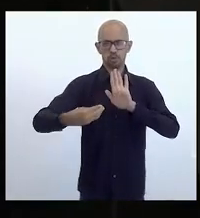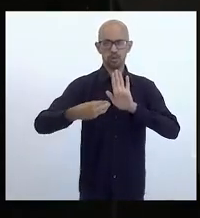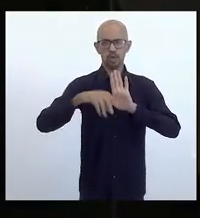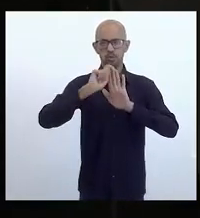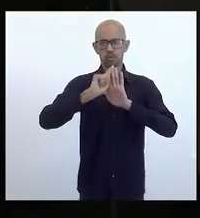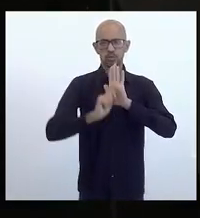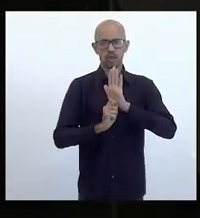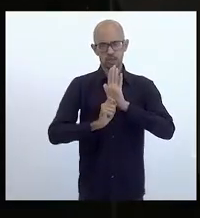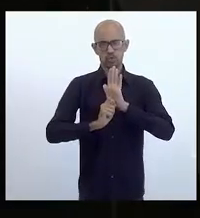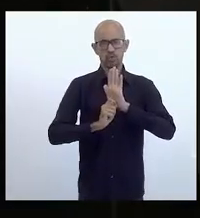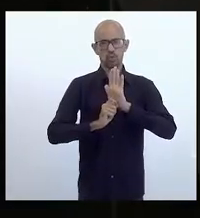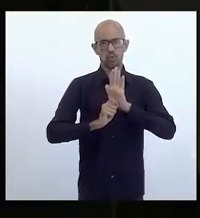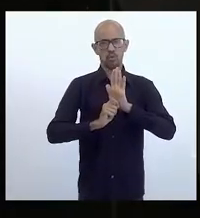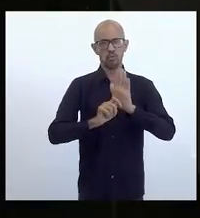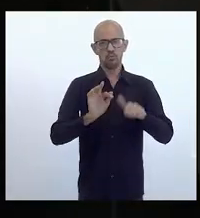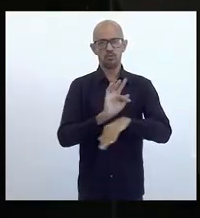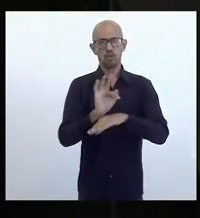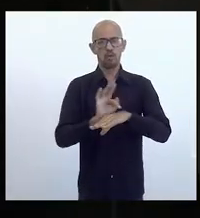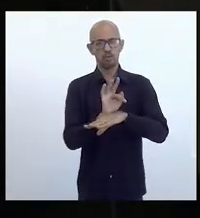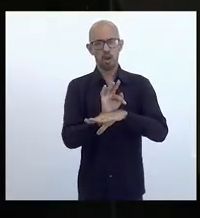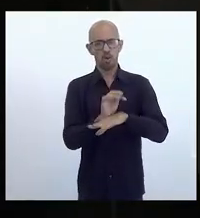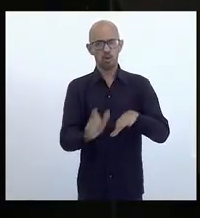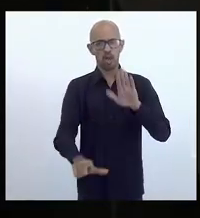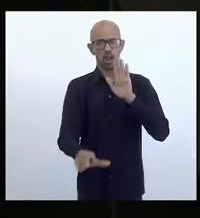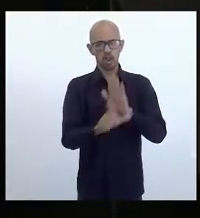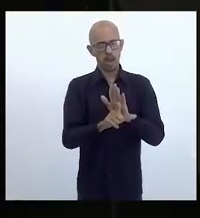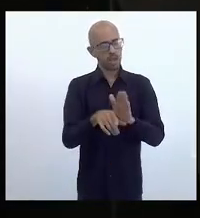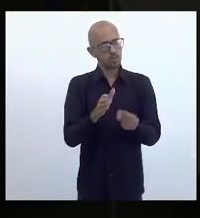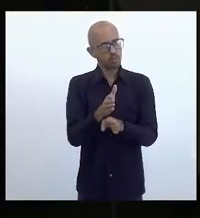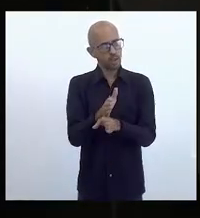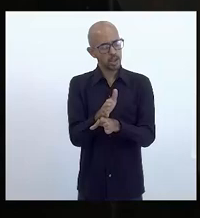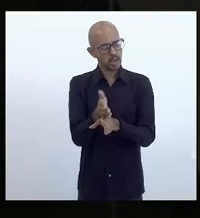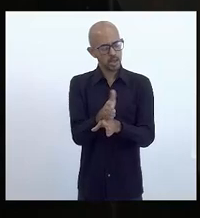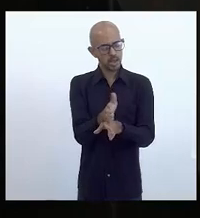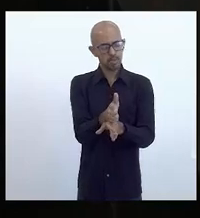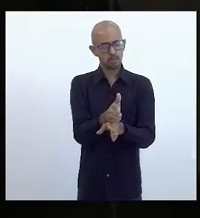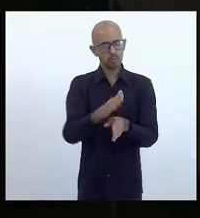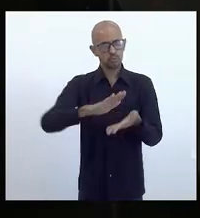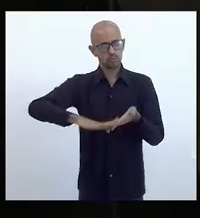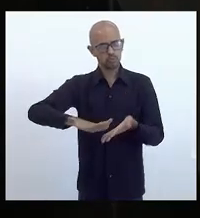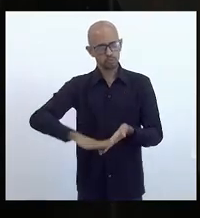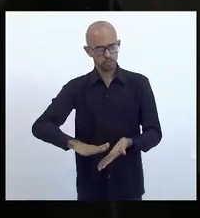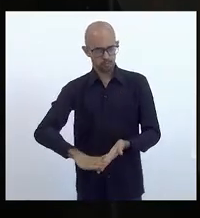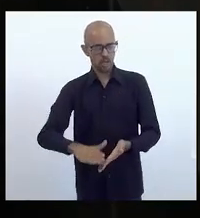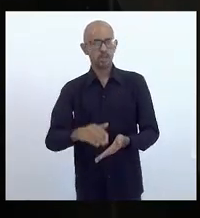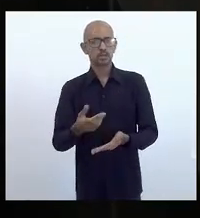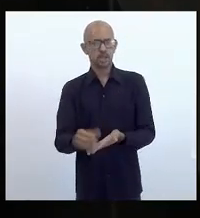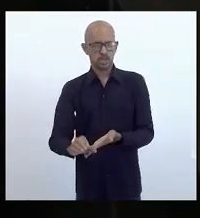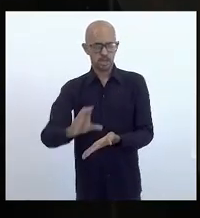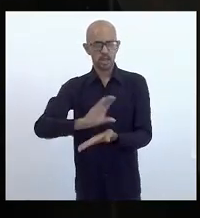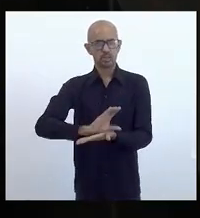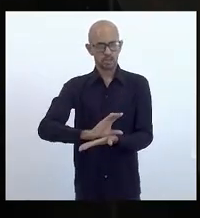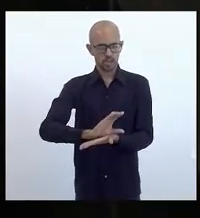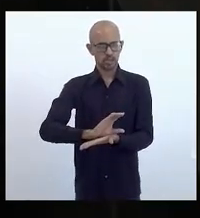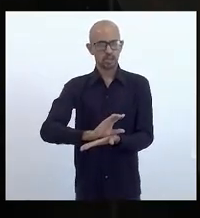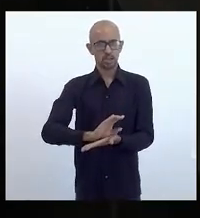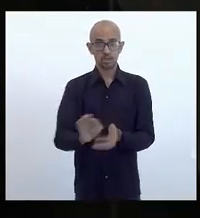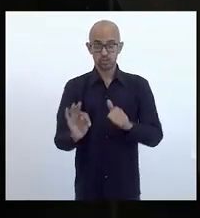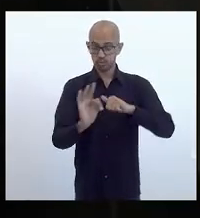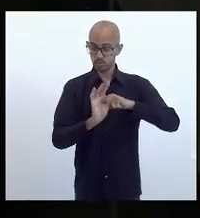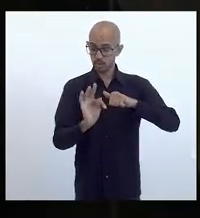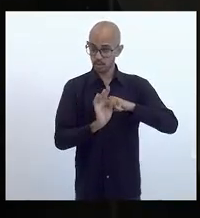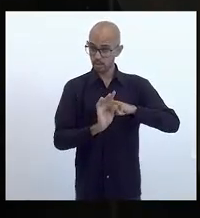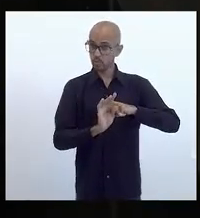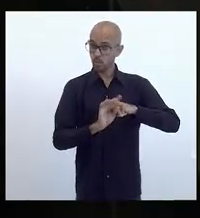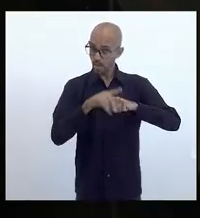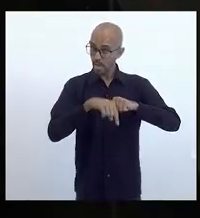texto formal da lei, é um equilíbrio entre receita e despesa. Isso é claro que, tecnicamente, é muito